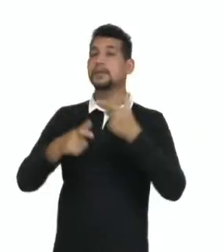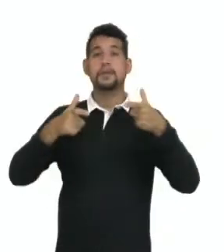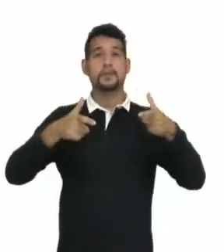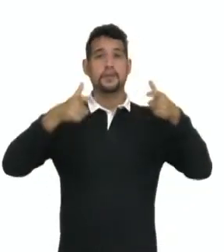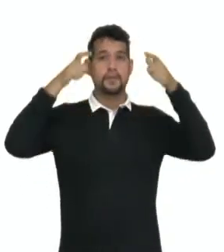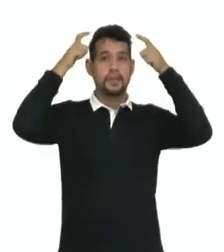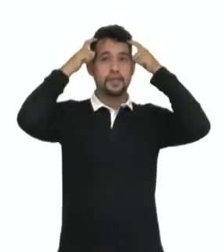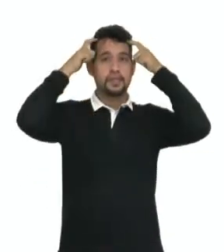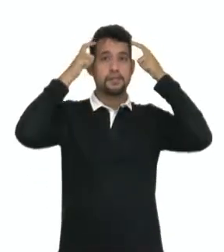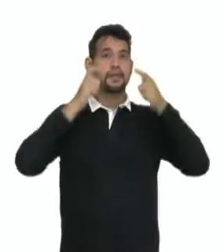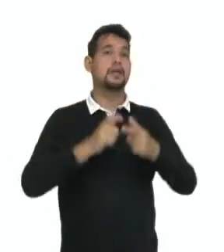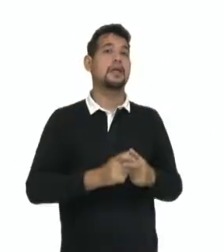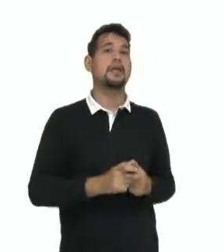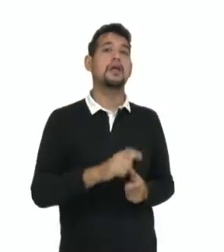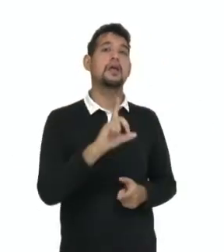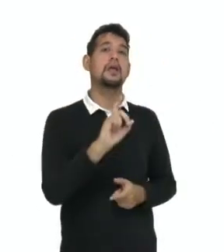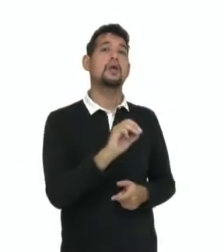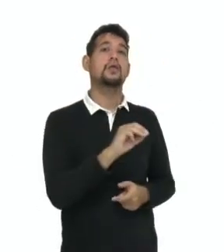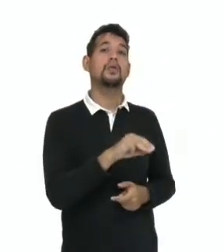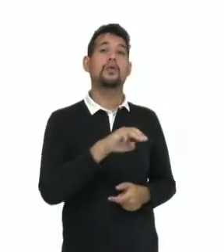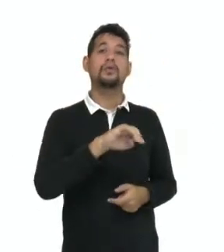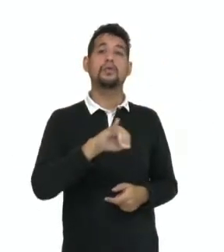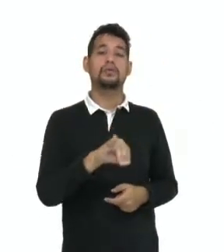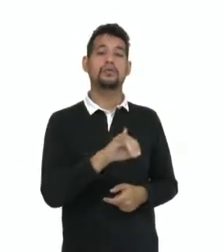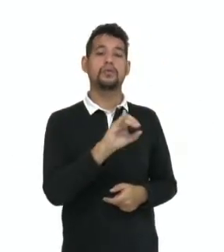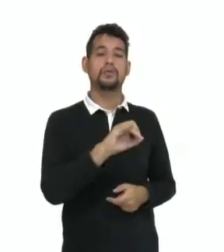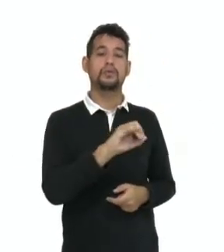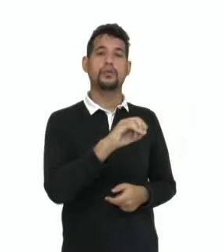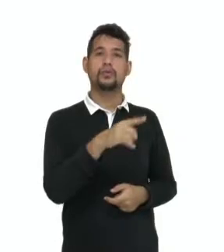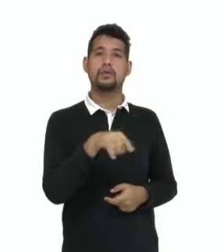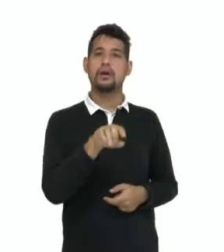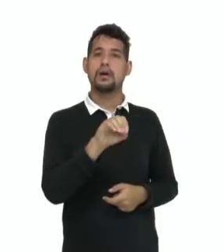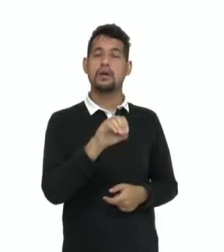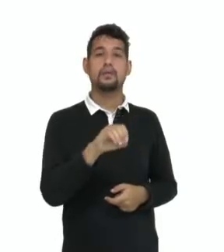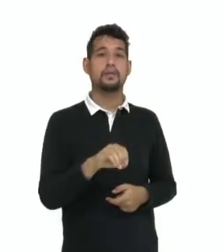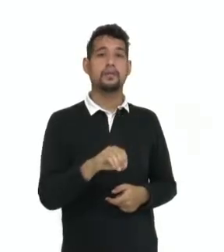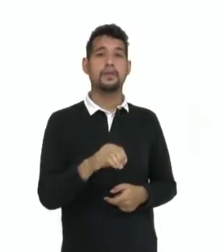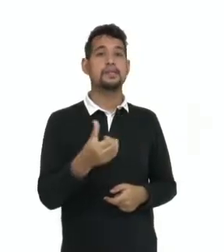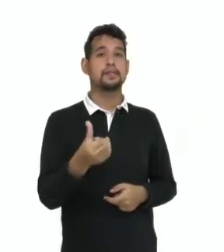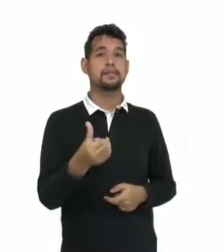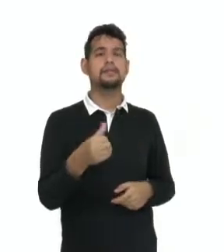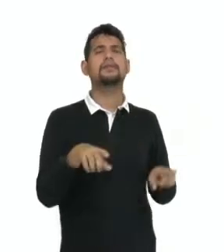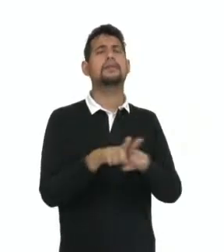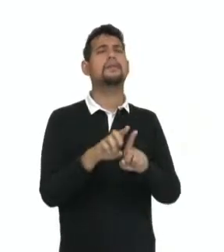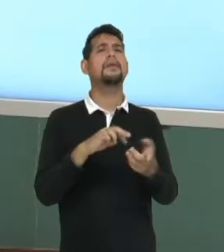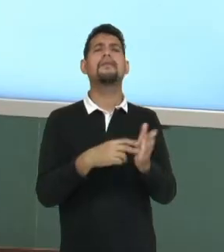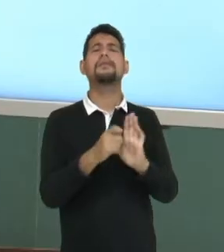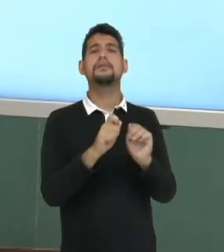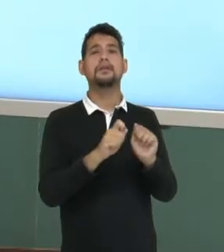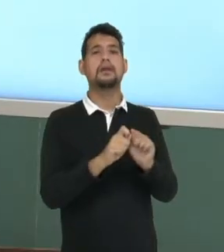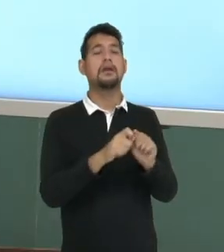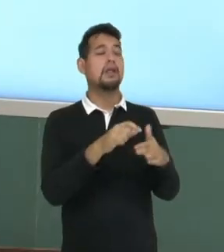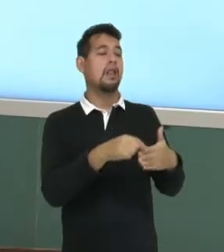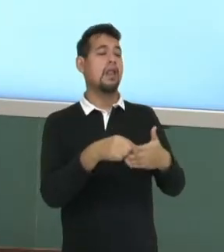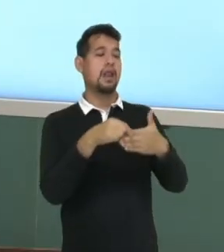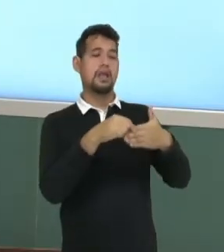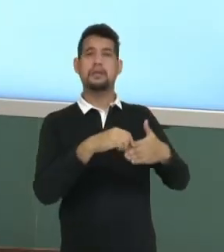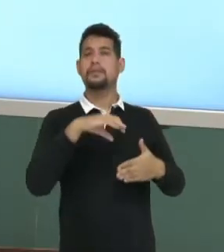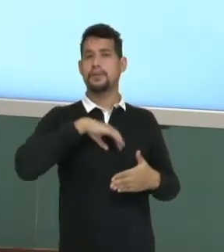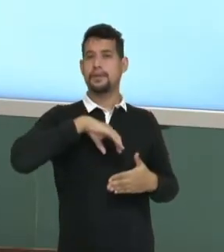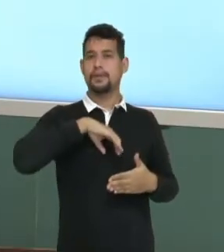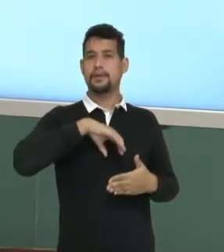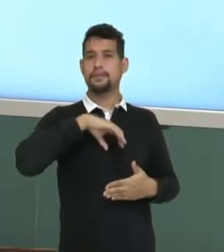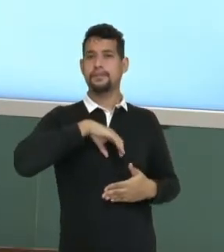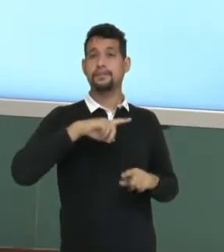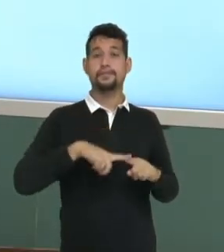Dom João VI, né? Ele era príncipe regente de fato, era quem comandava Portugal, né? Embora sua mãe,